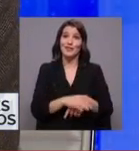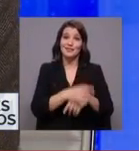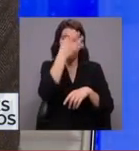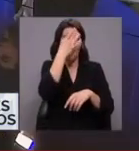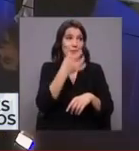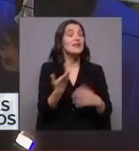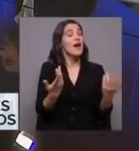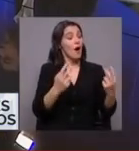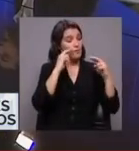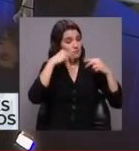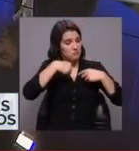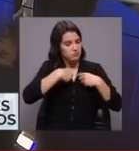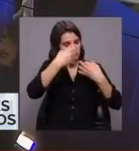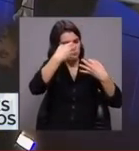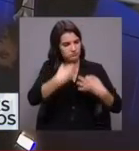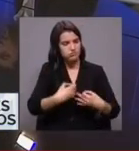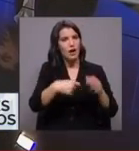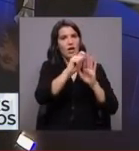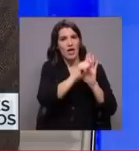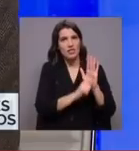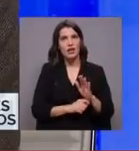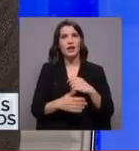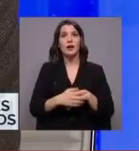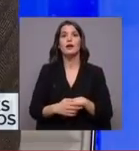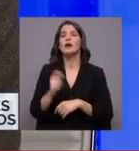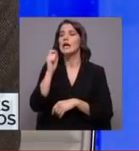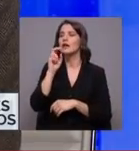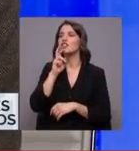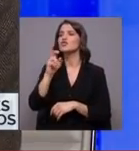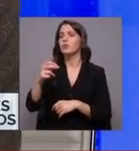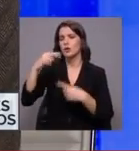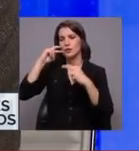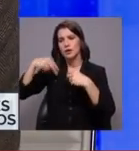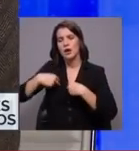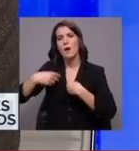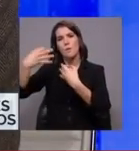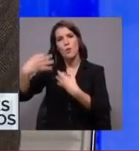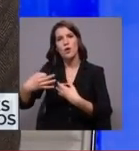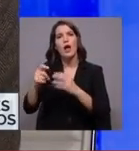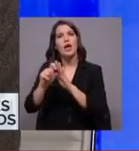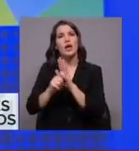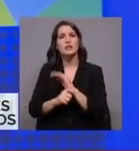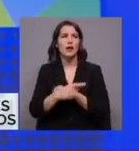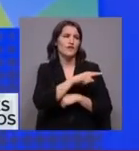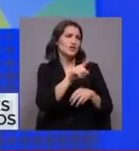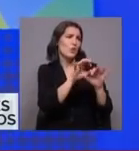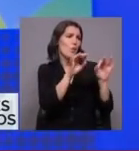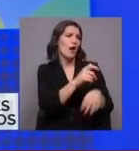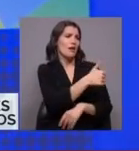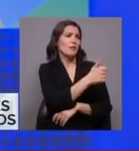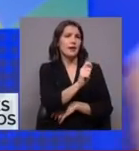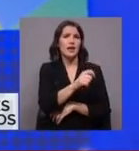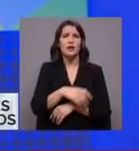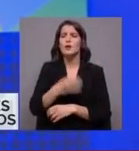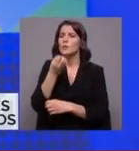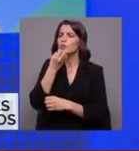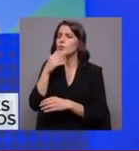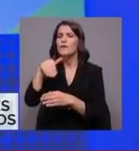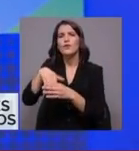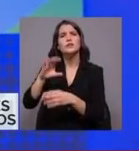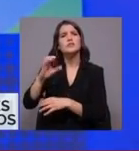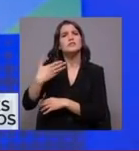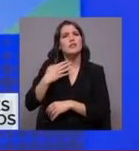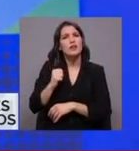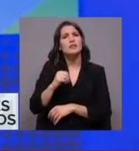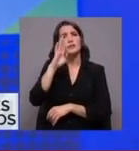valores morais e éticos e aí vai colocar esse valores morais e éticos o centro da só que agora ele está verdade está num dá pra ver no CPF junto à receita